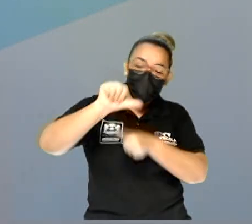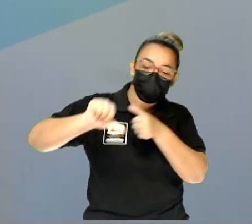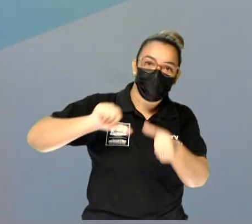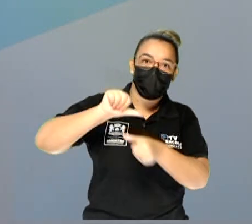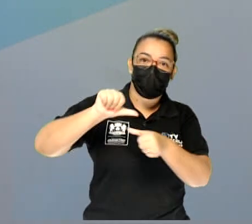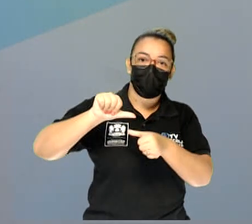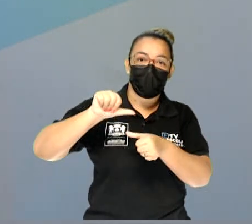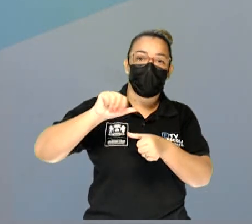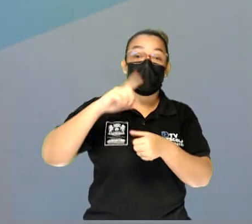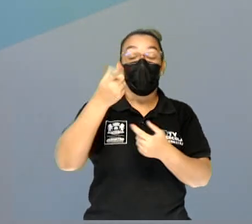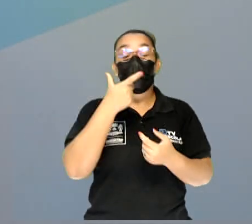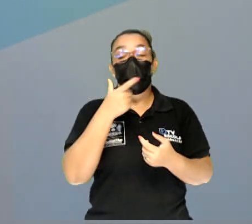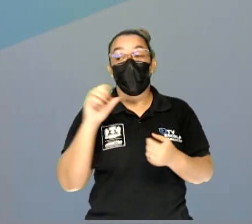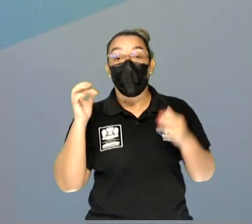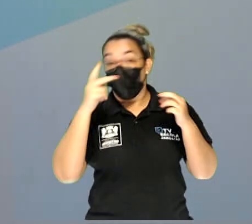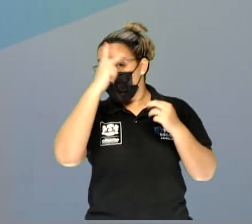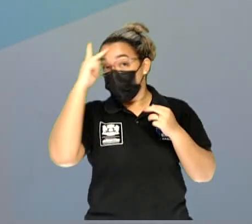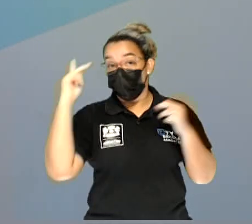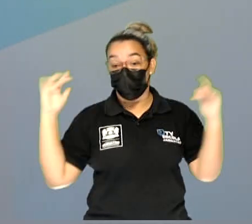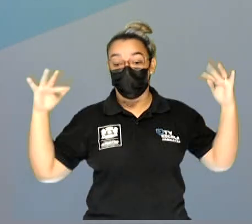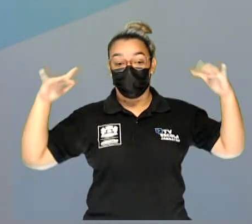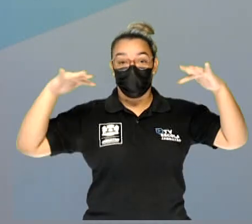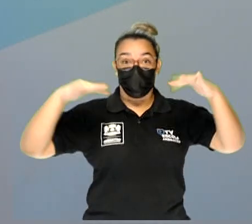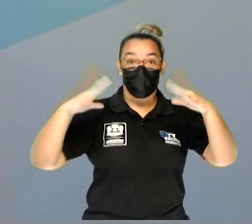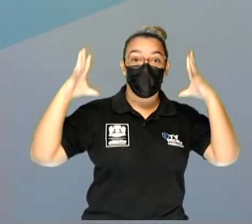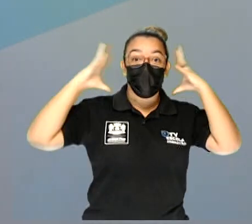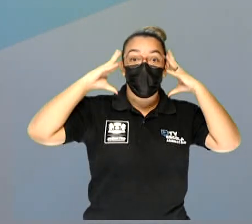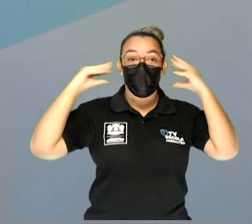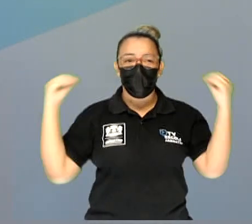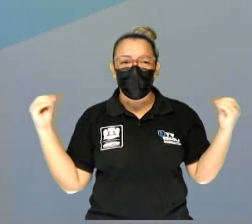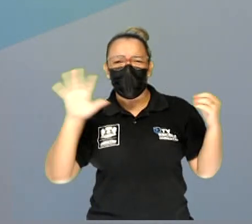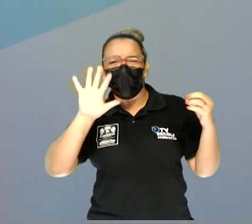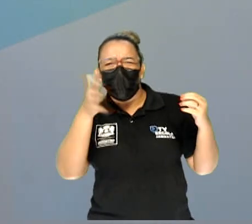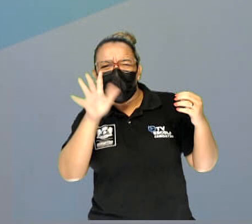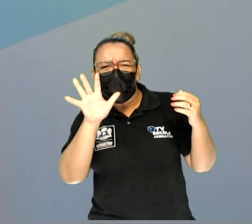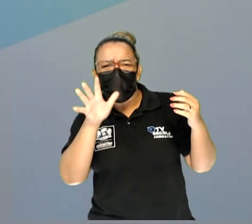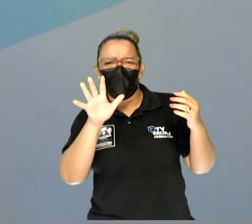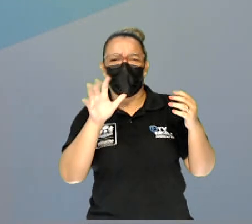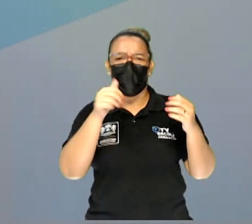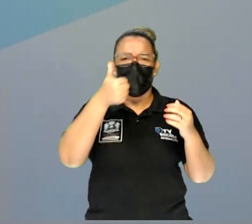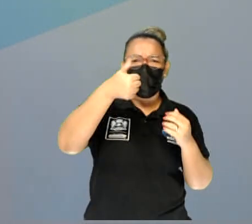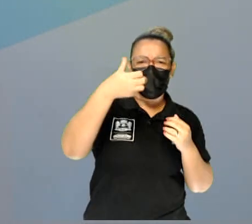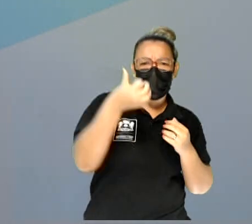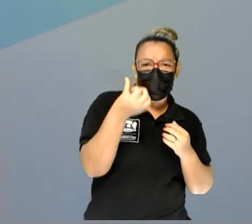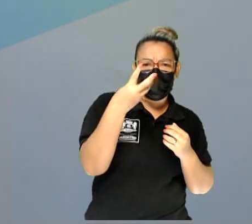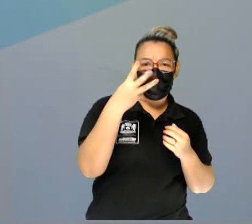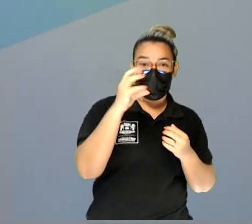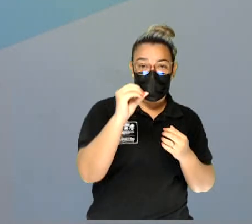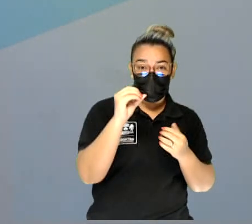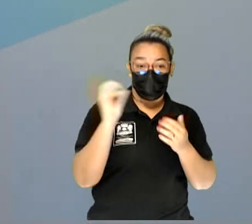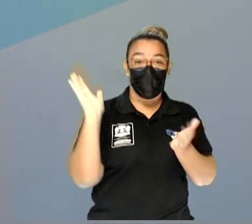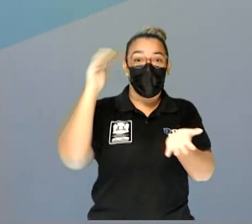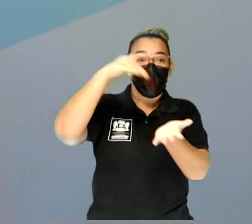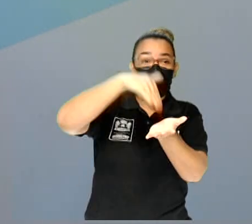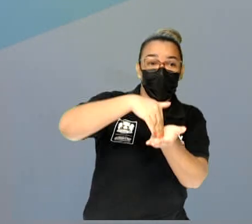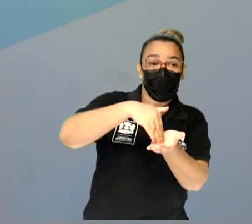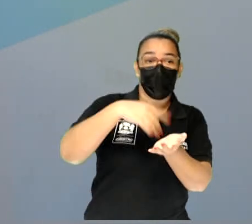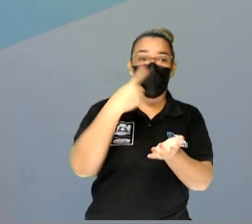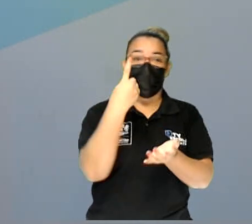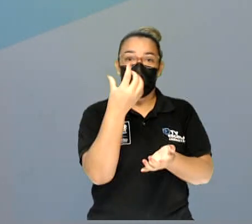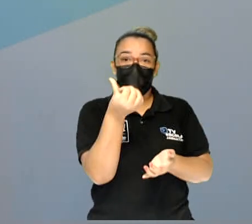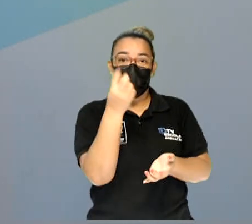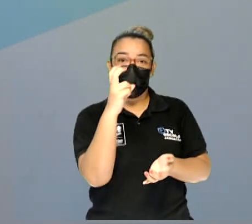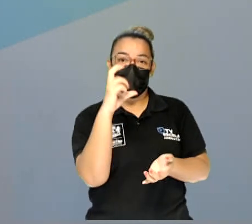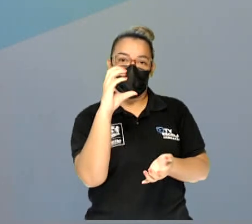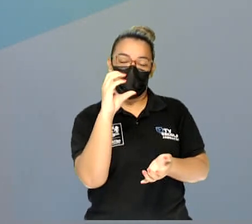aqui no Nordeste do Brasil entre 1630 e 1654. E a saída do príncipe Maurício de